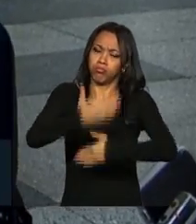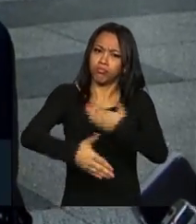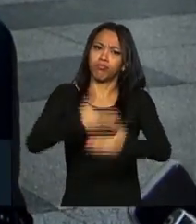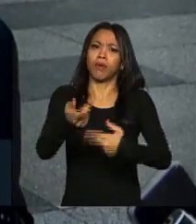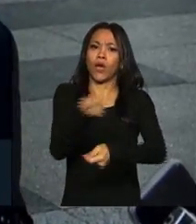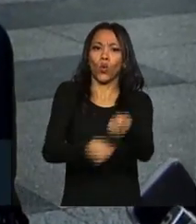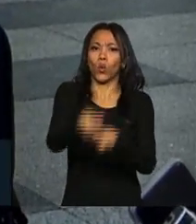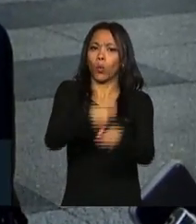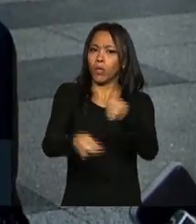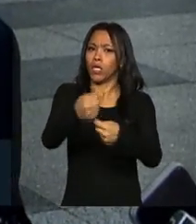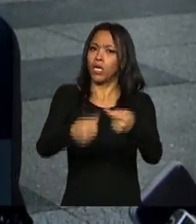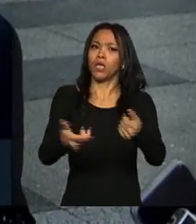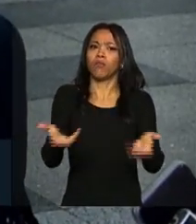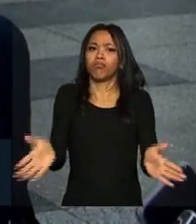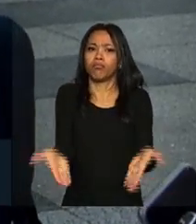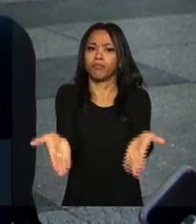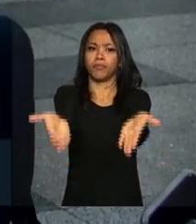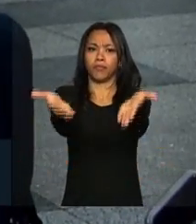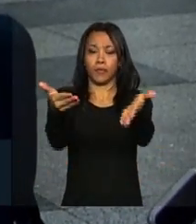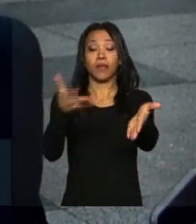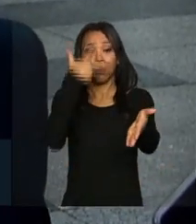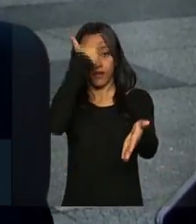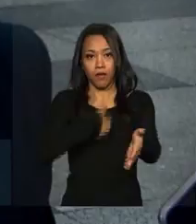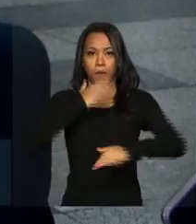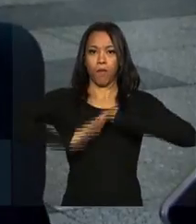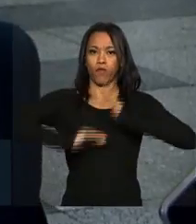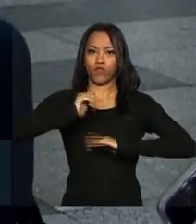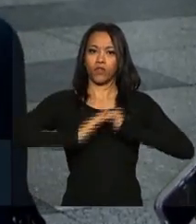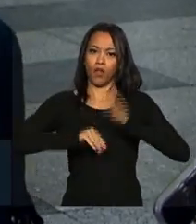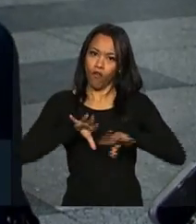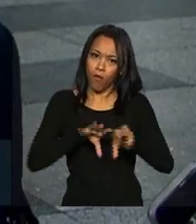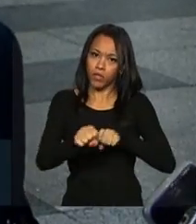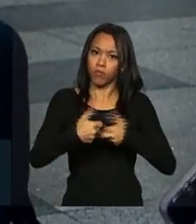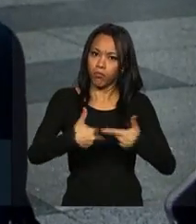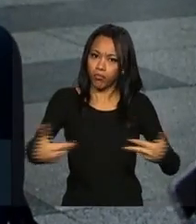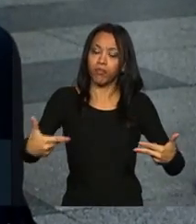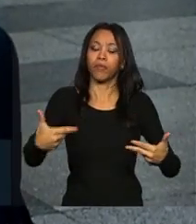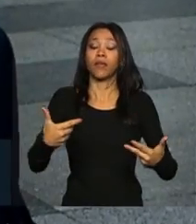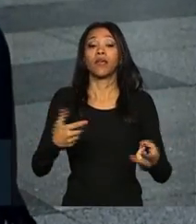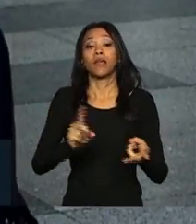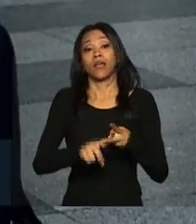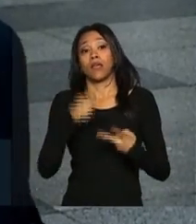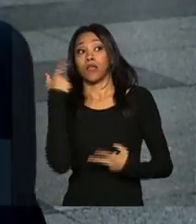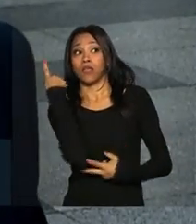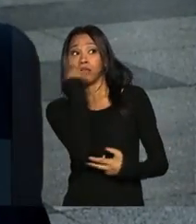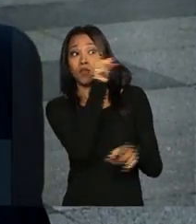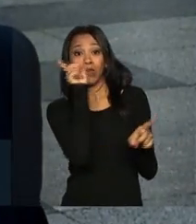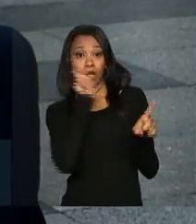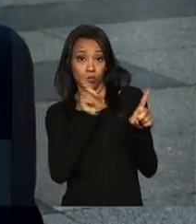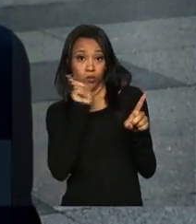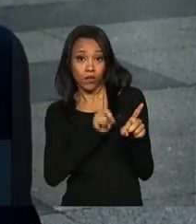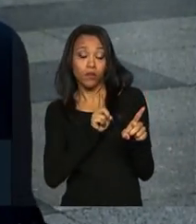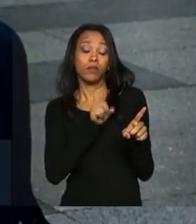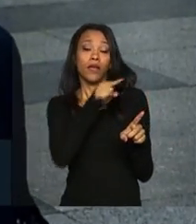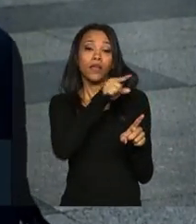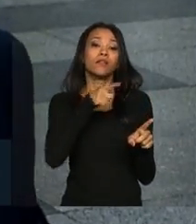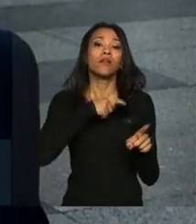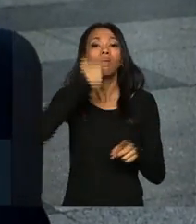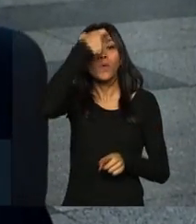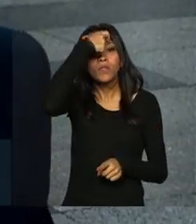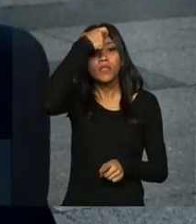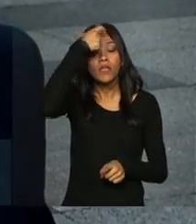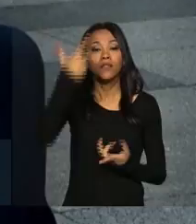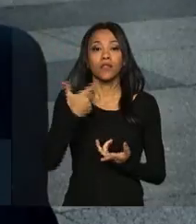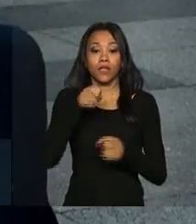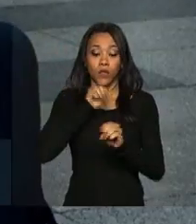mais produtividade do trabalhador, com mais educação. Do lado norte-americano, eles estão muito cientes de que a